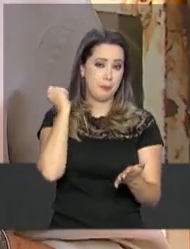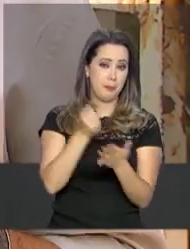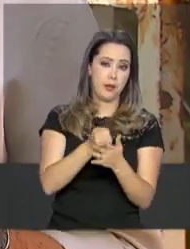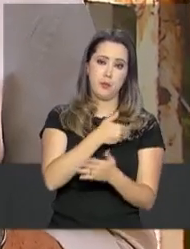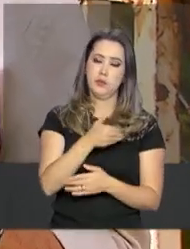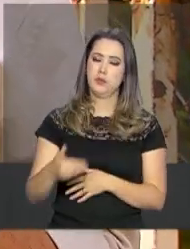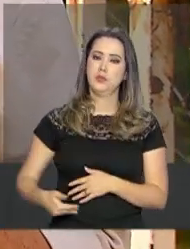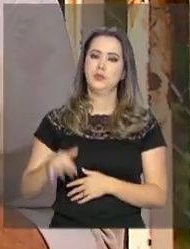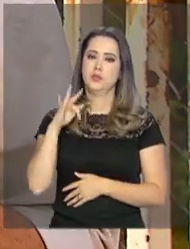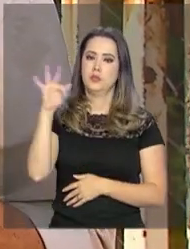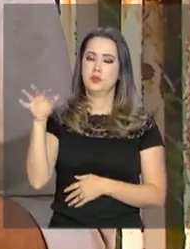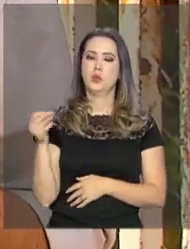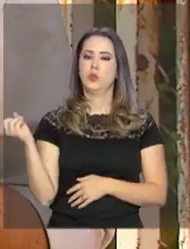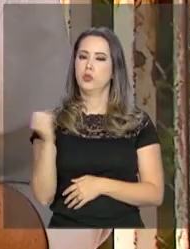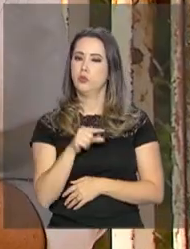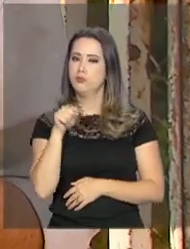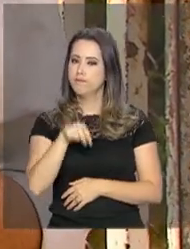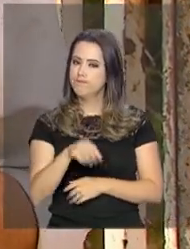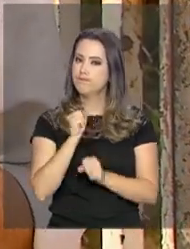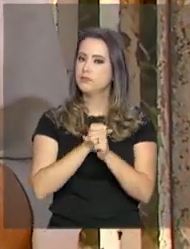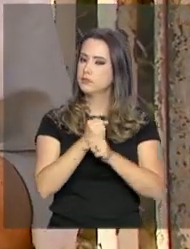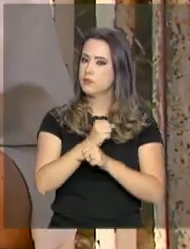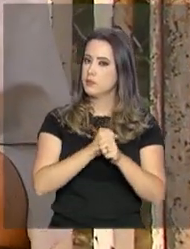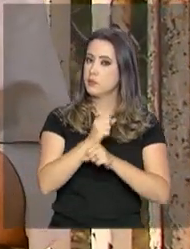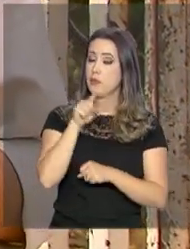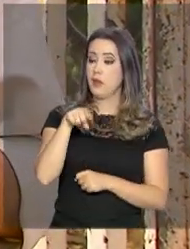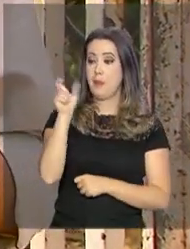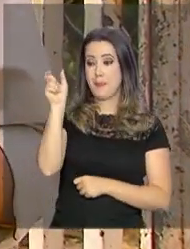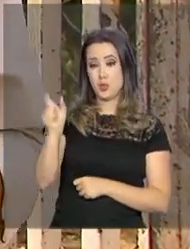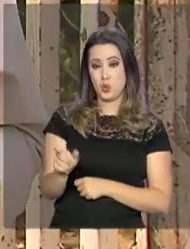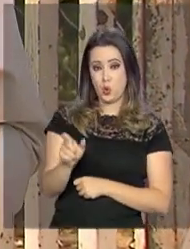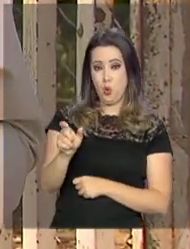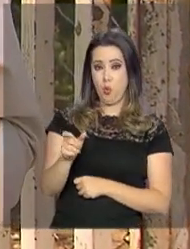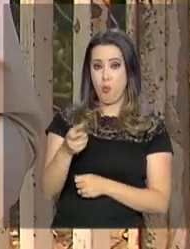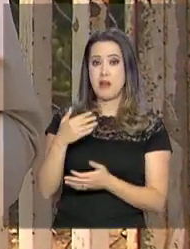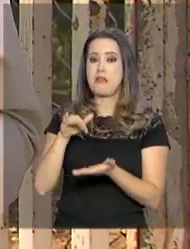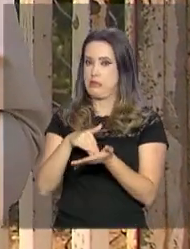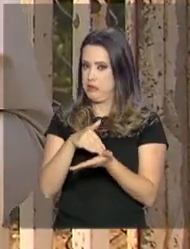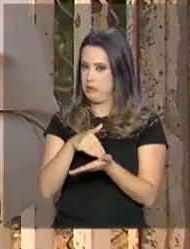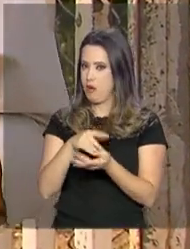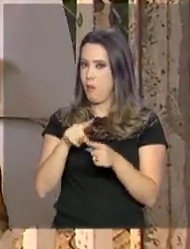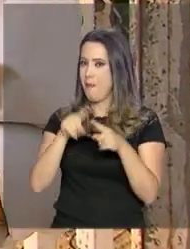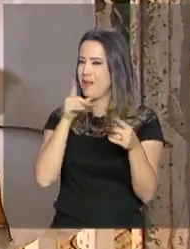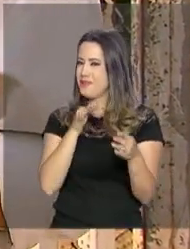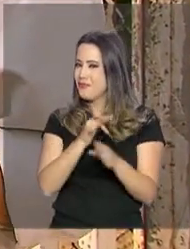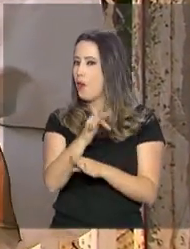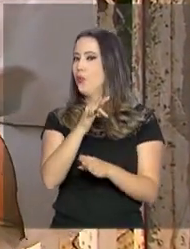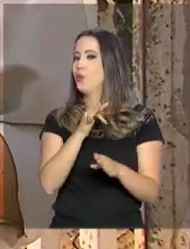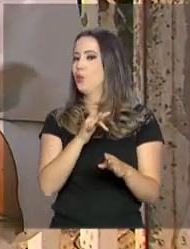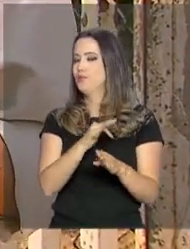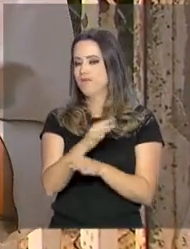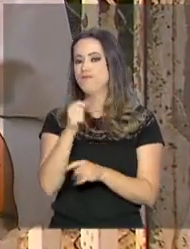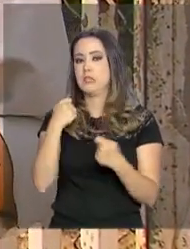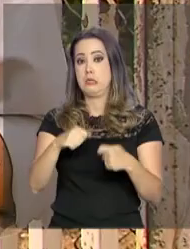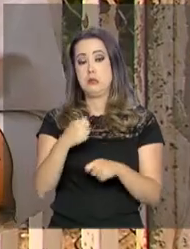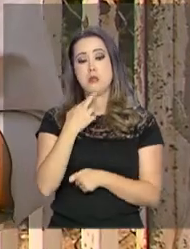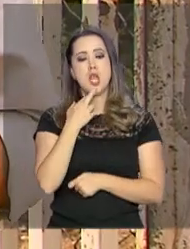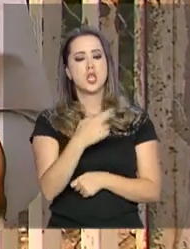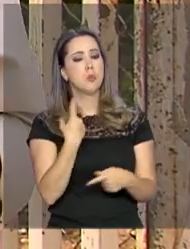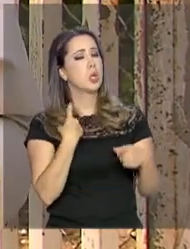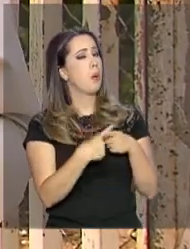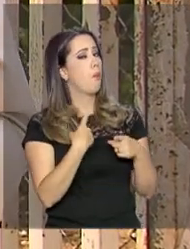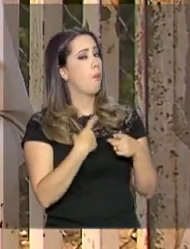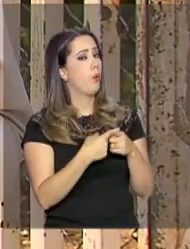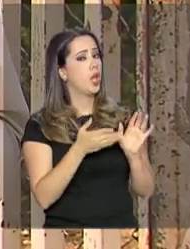federal e uma novidade na edição deste ano é que quem se inscreveu mas não compareceu para fazer as provas deverá